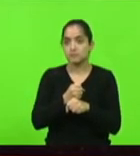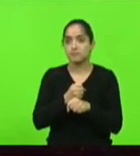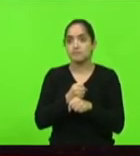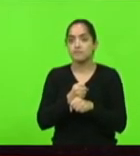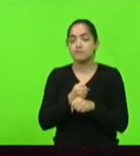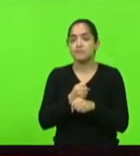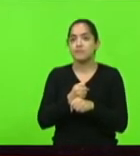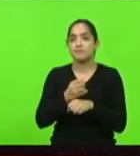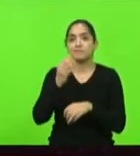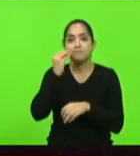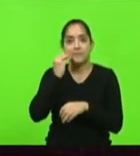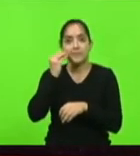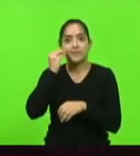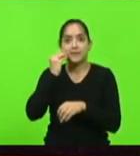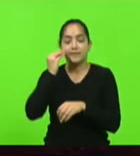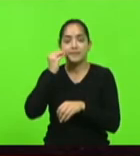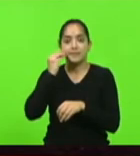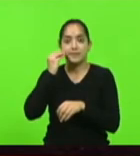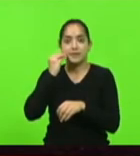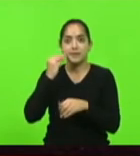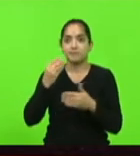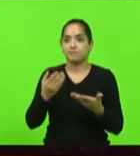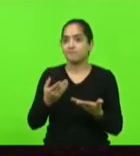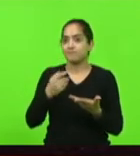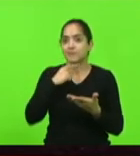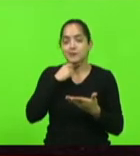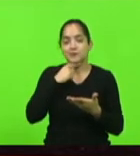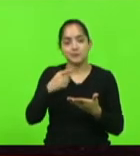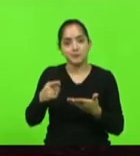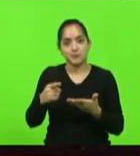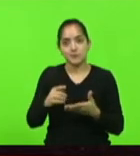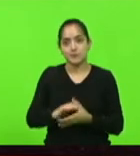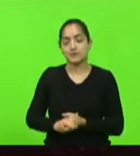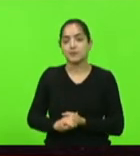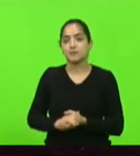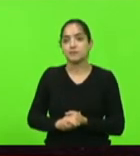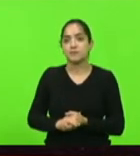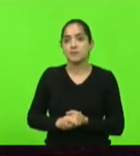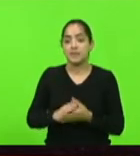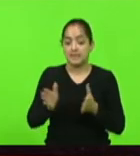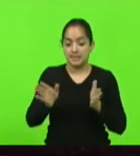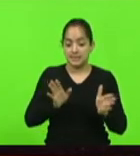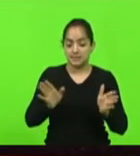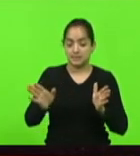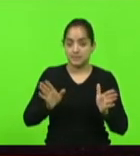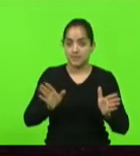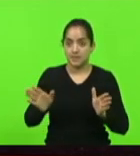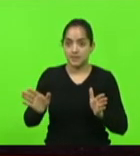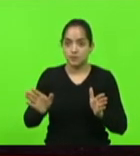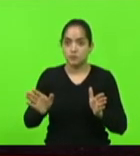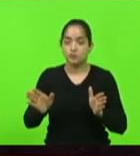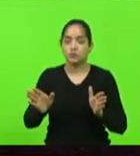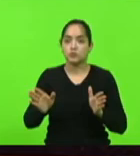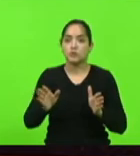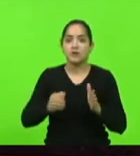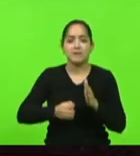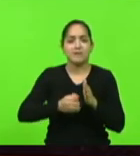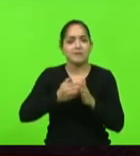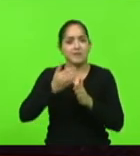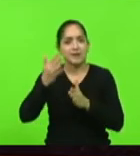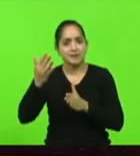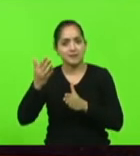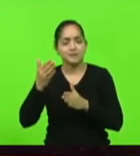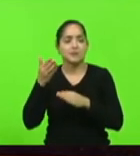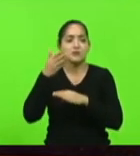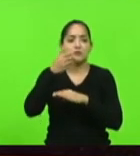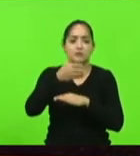essas tentativas foram todas elas infrutíferas. E, neste período, várias vezes falei com o secretário